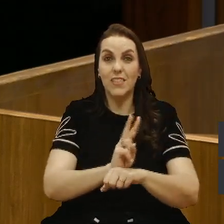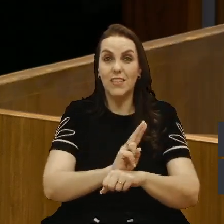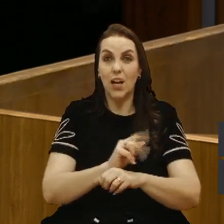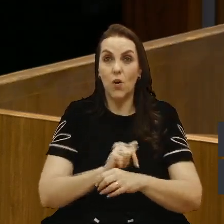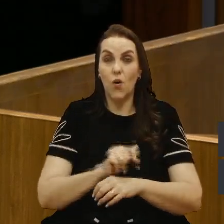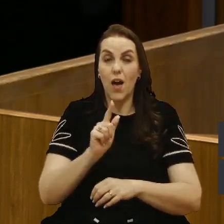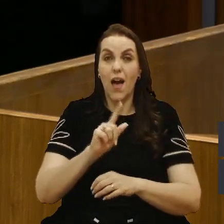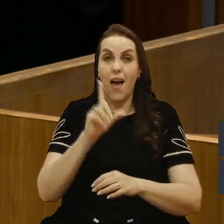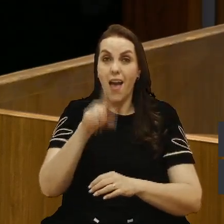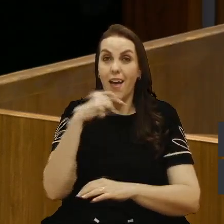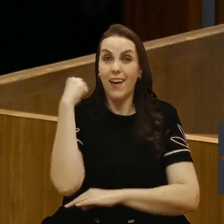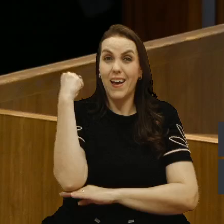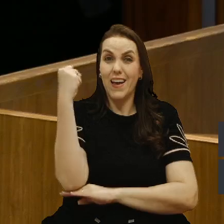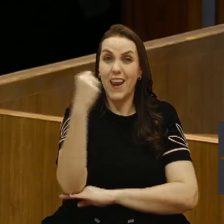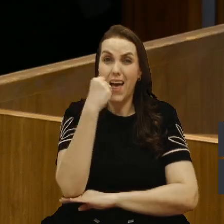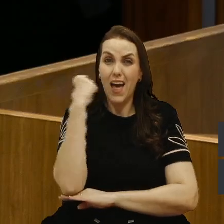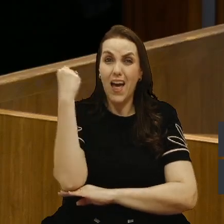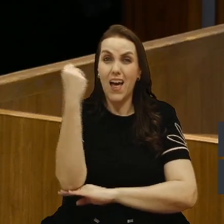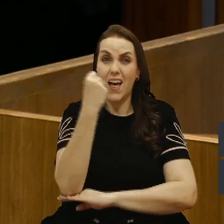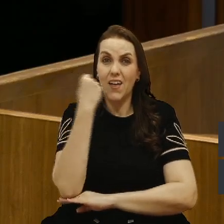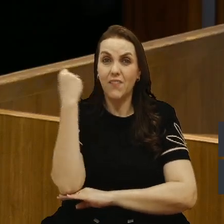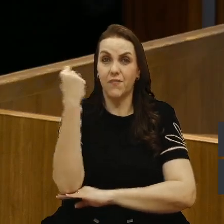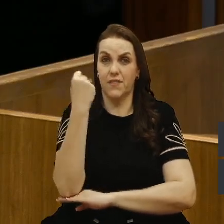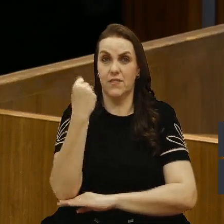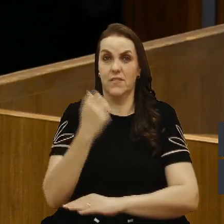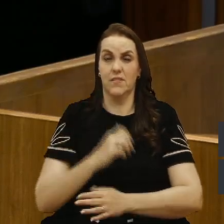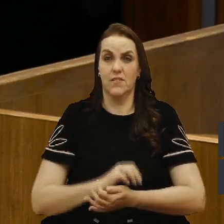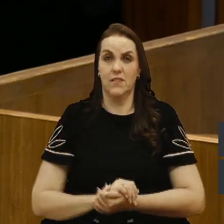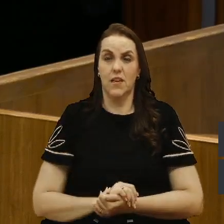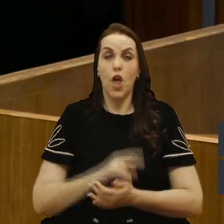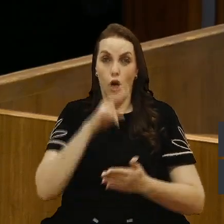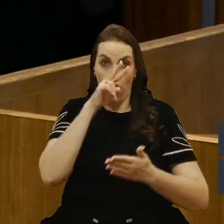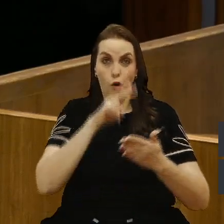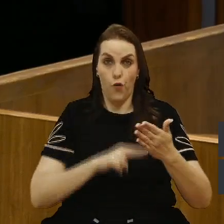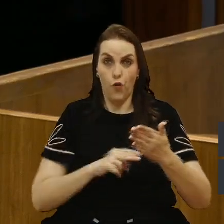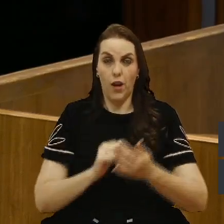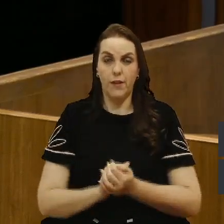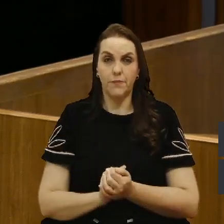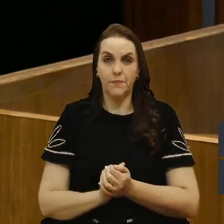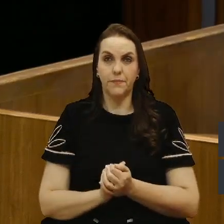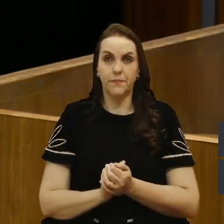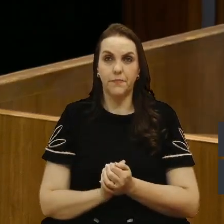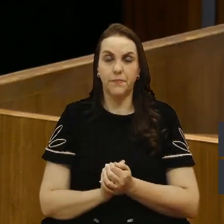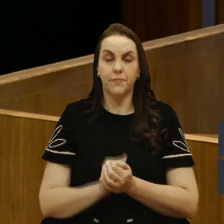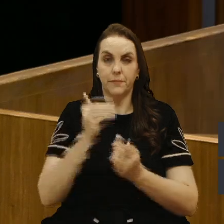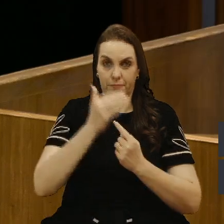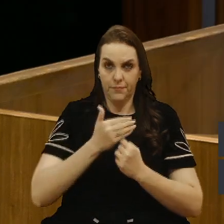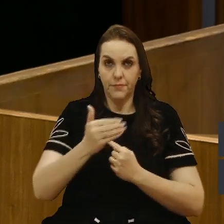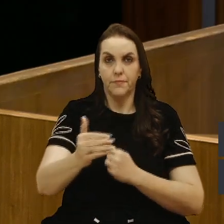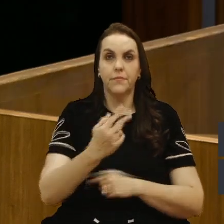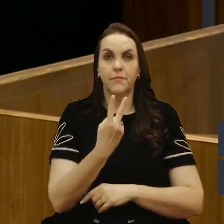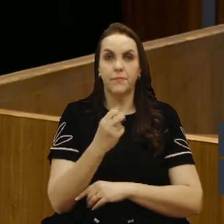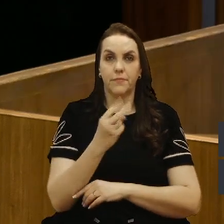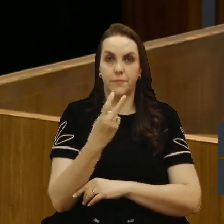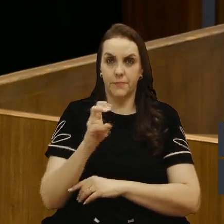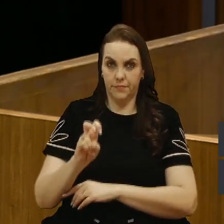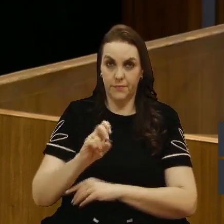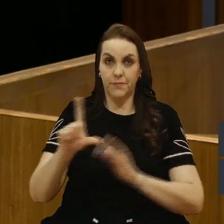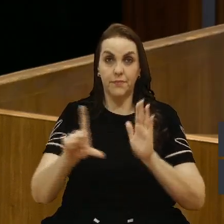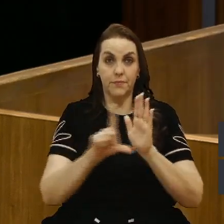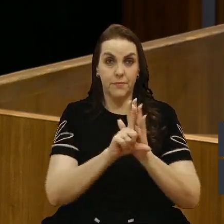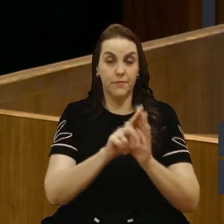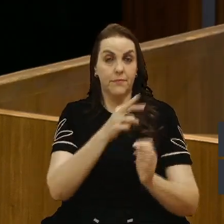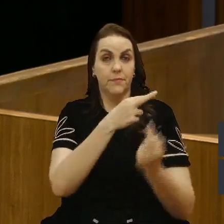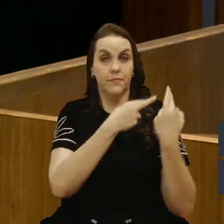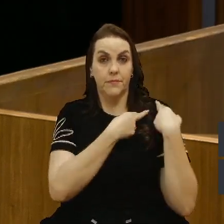é gravíssimo. E eu vou ler para vocês o que diz, tá? O exercício de 2025, na Lei de